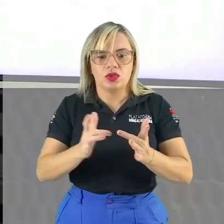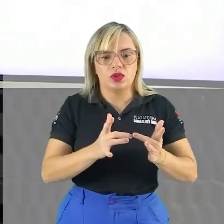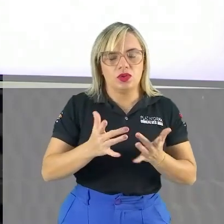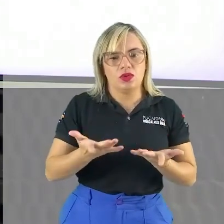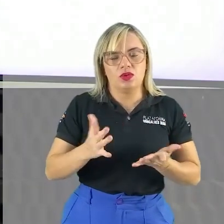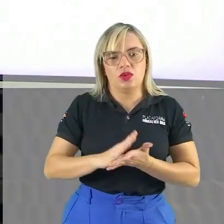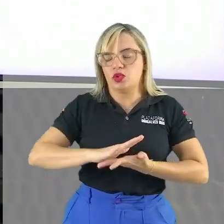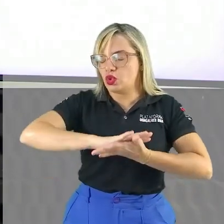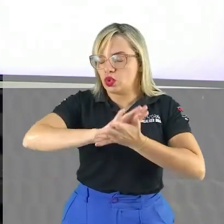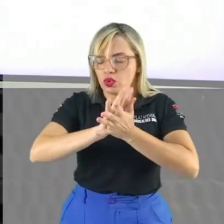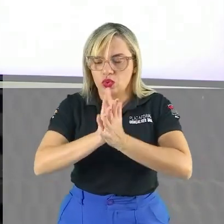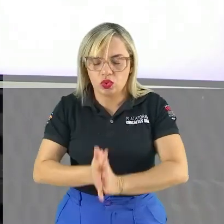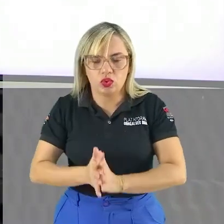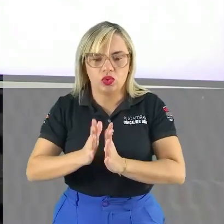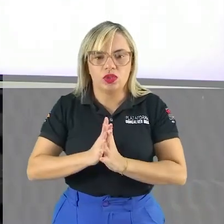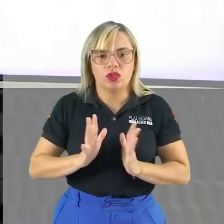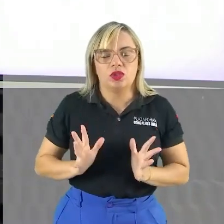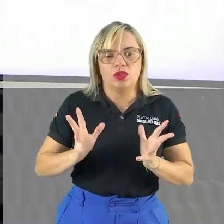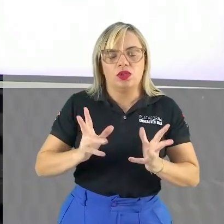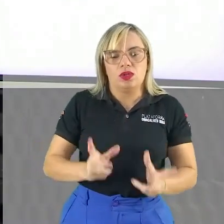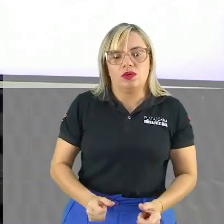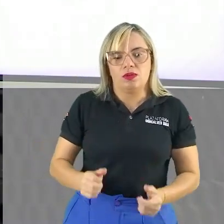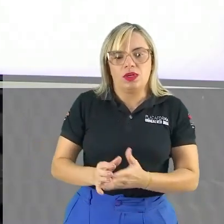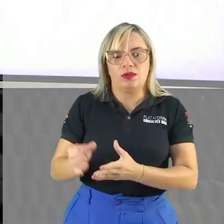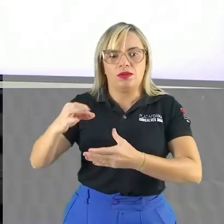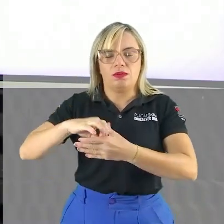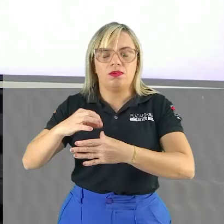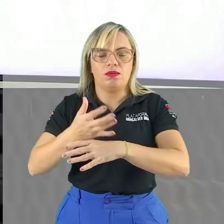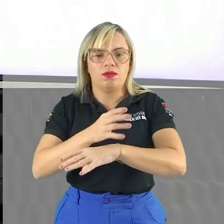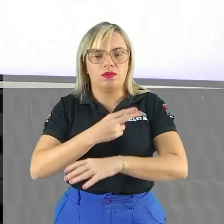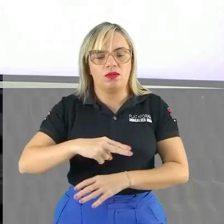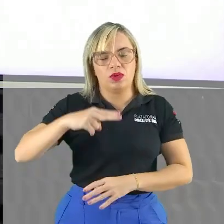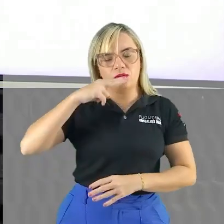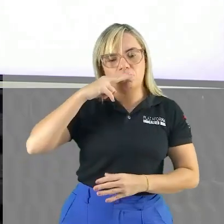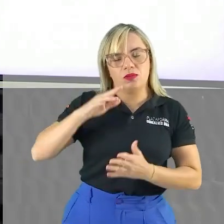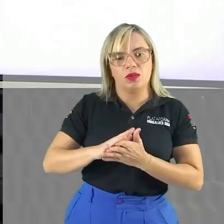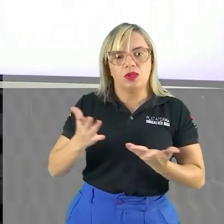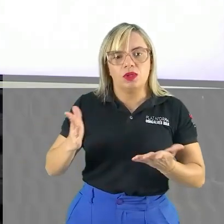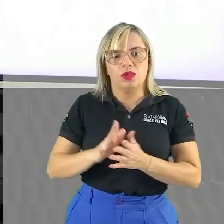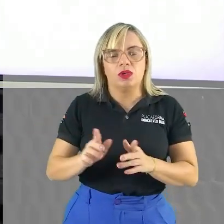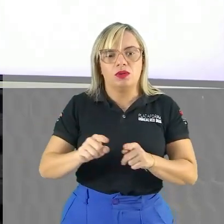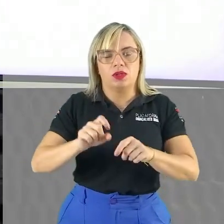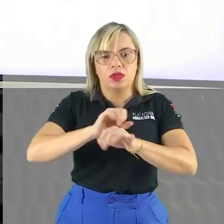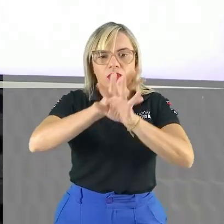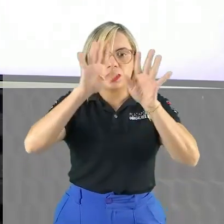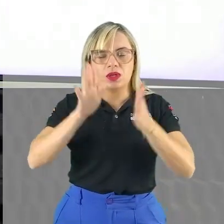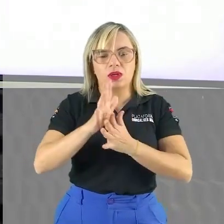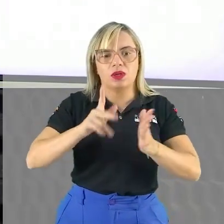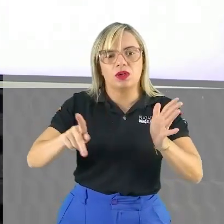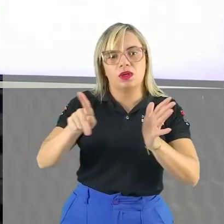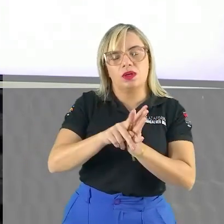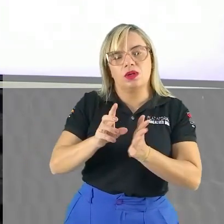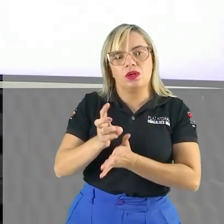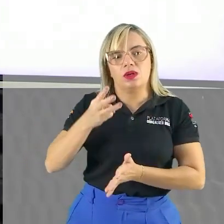para a plantação de cana-de-açúcar. E também, claro, né, da produção, né, do próprio açúcar. Né? Você plantava a cana, mas tem que produzir o